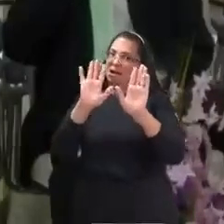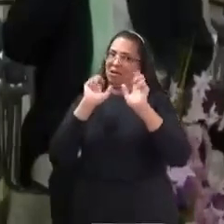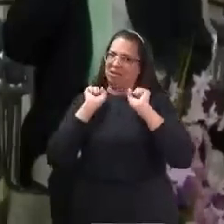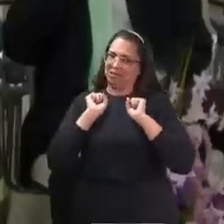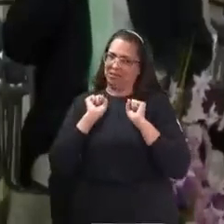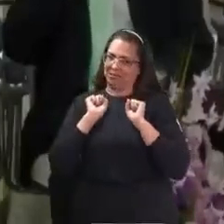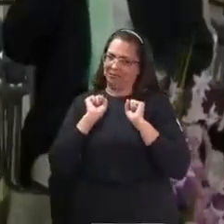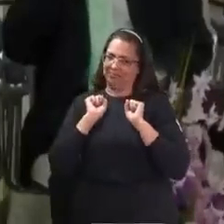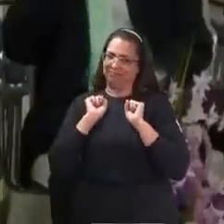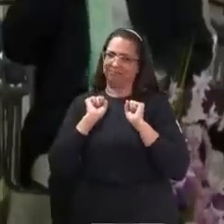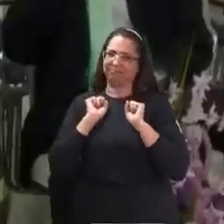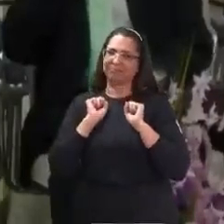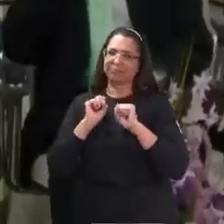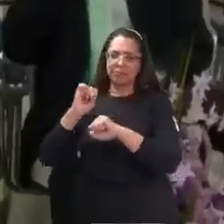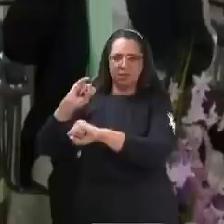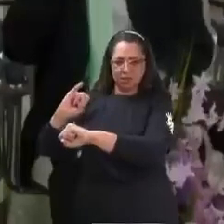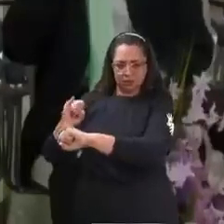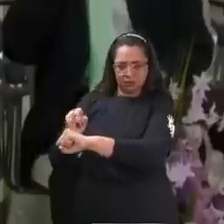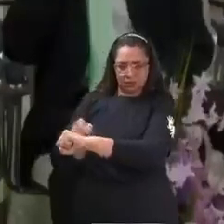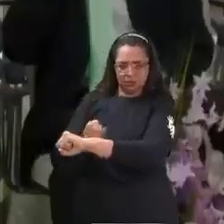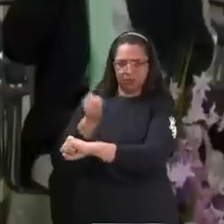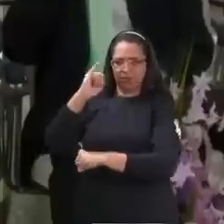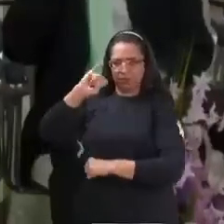desce para o Egito por conta da fome.